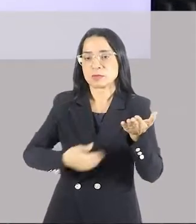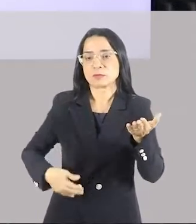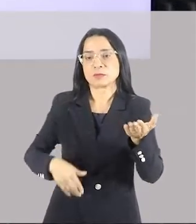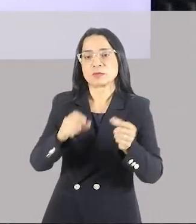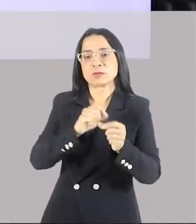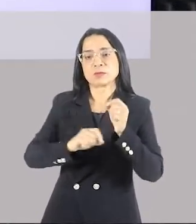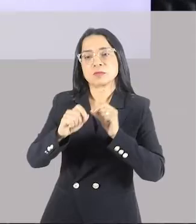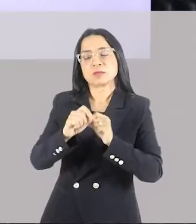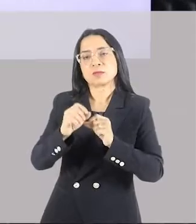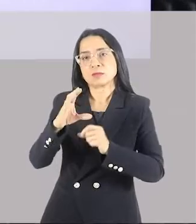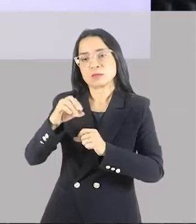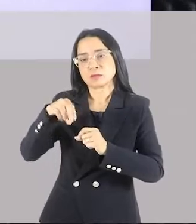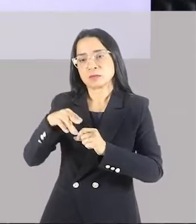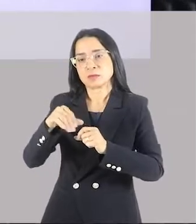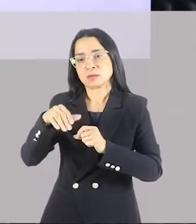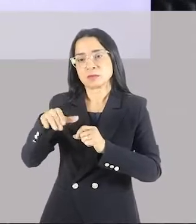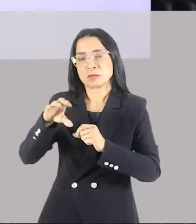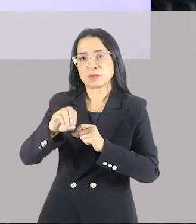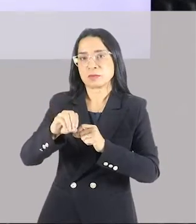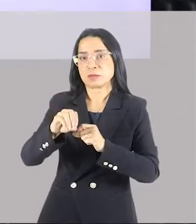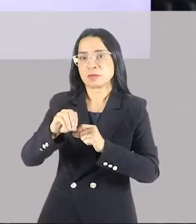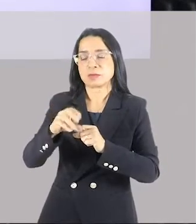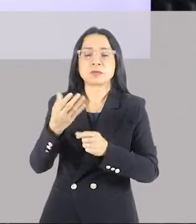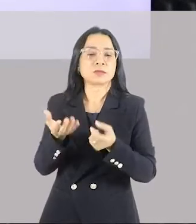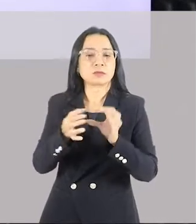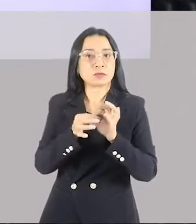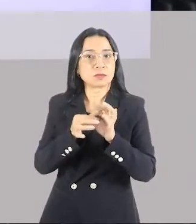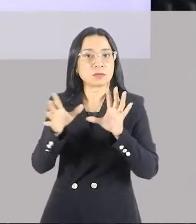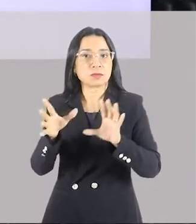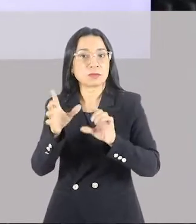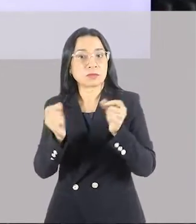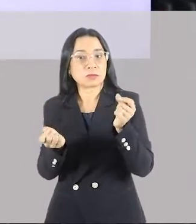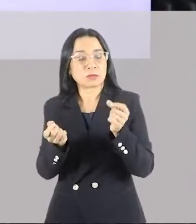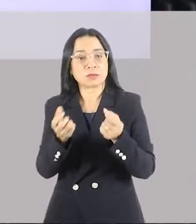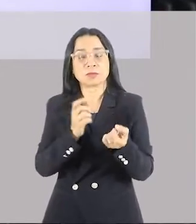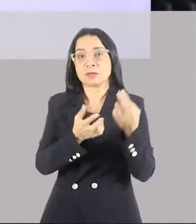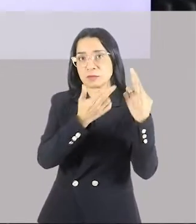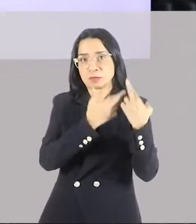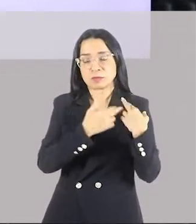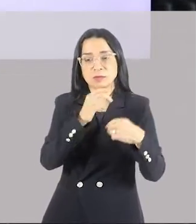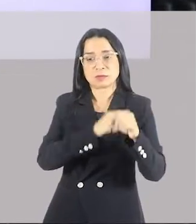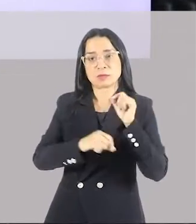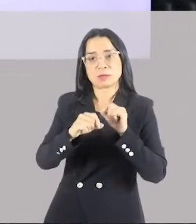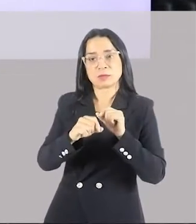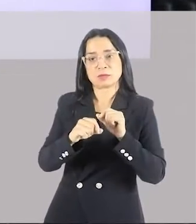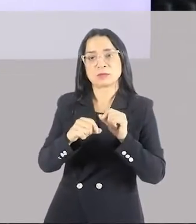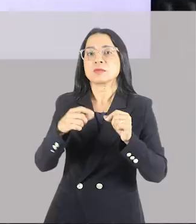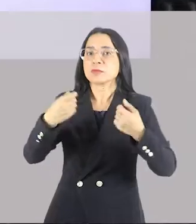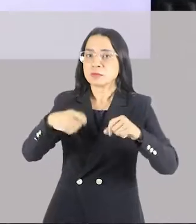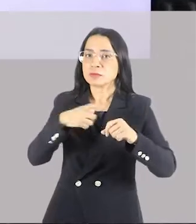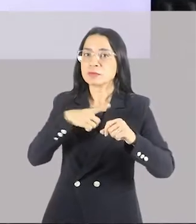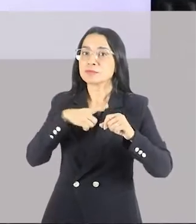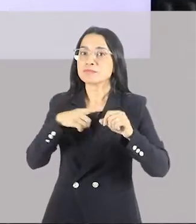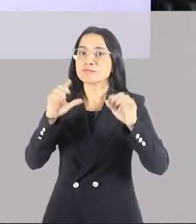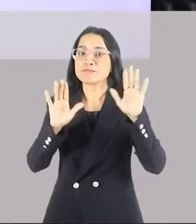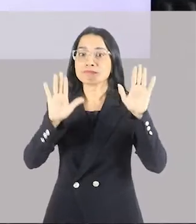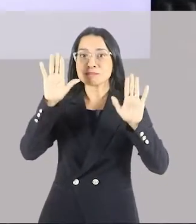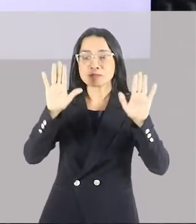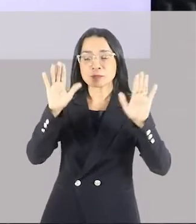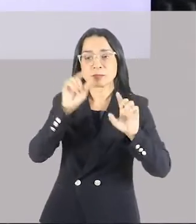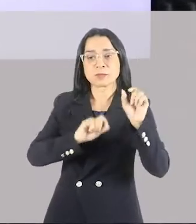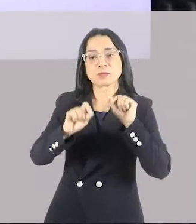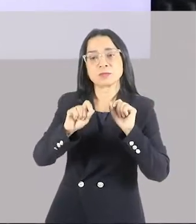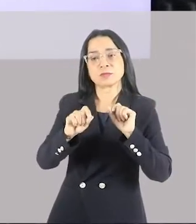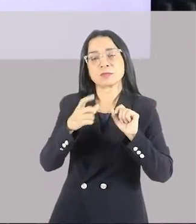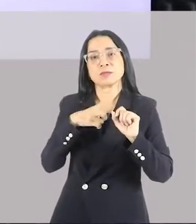da concessão só pode ocorrer mediante um procedimento licitatório. E o procedimento